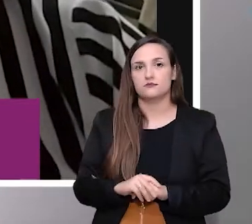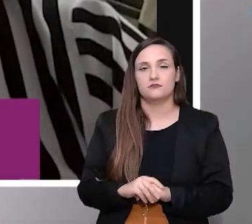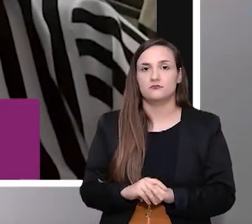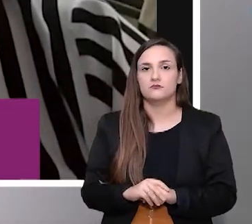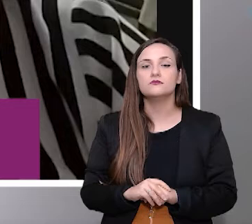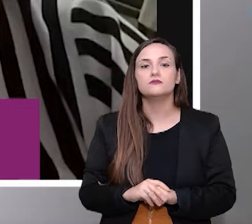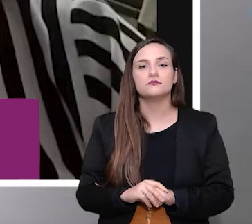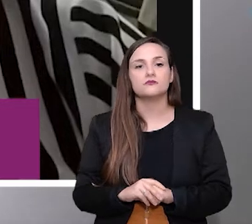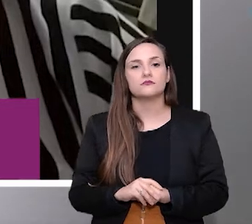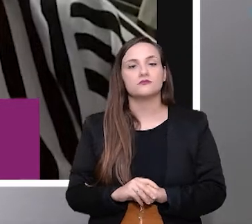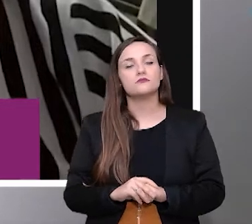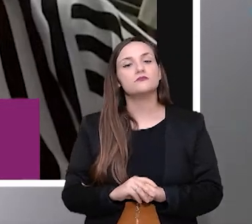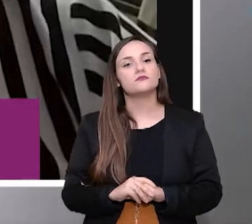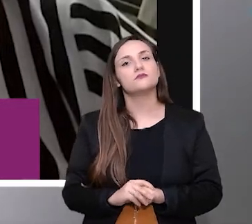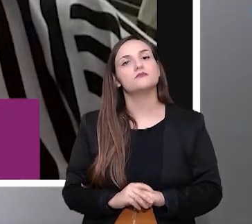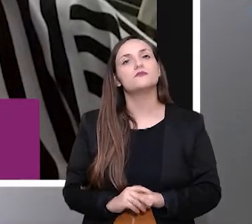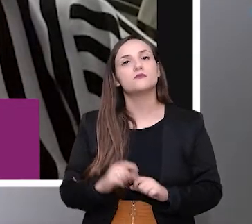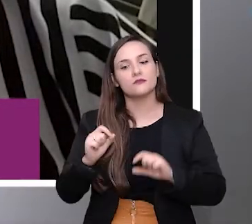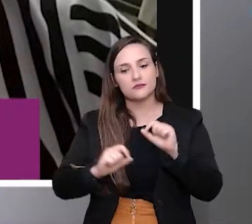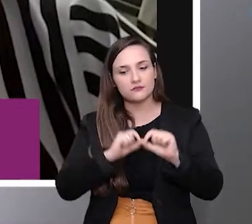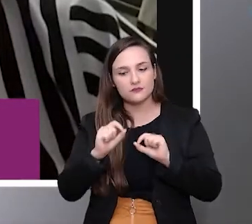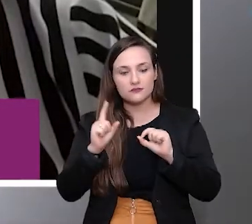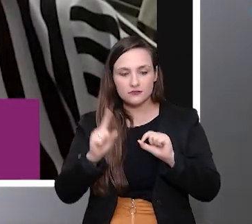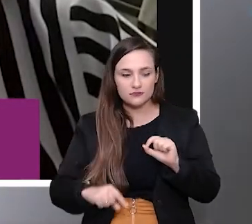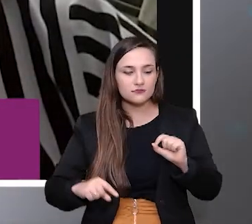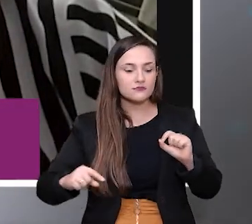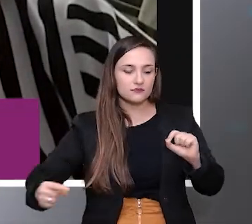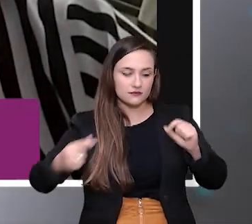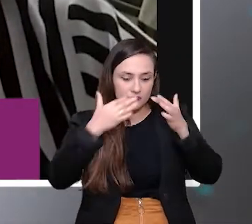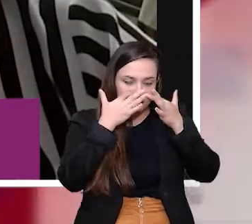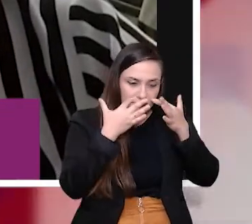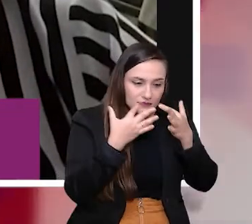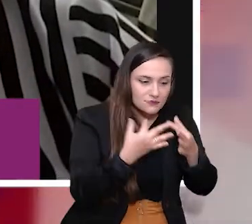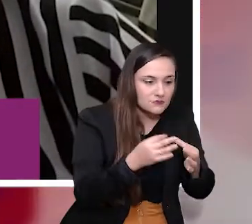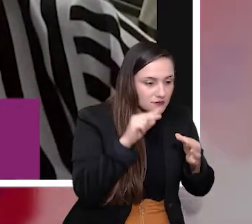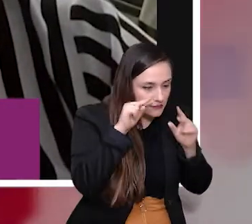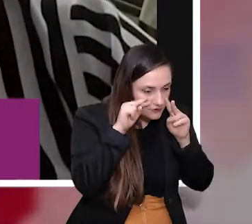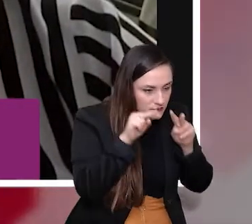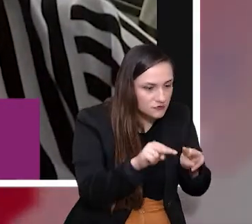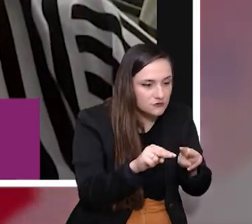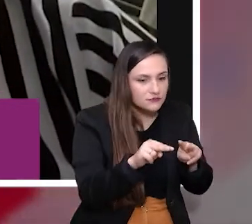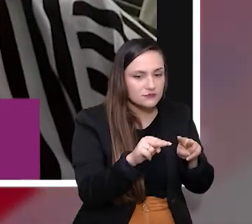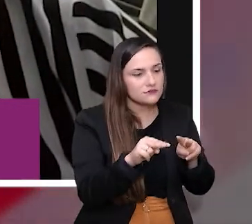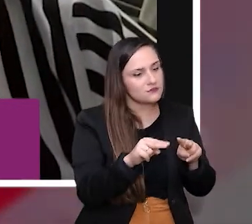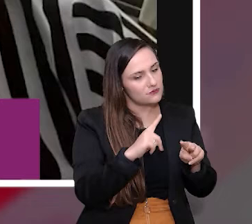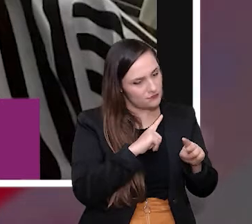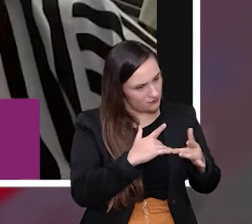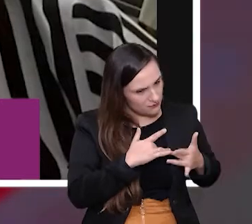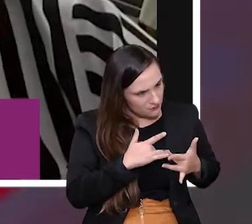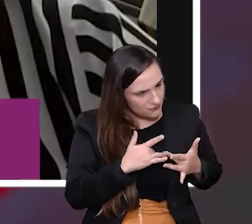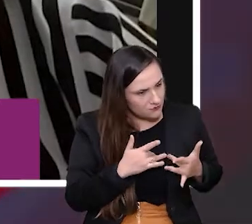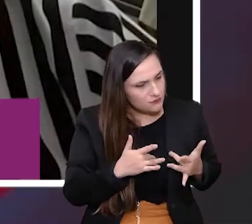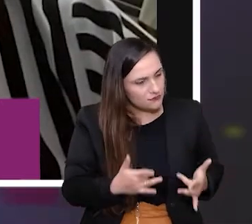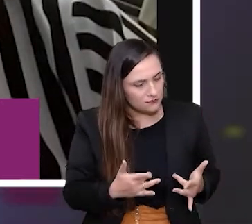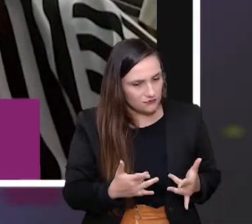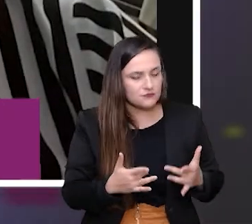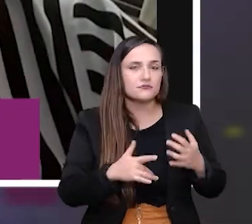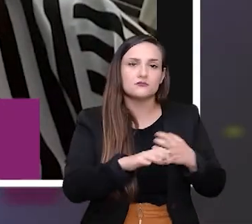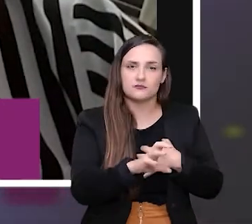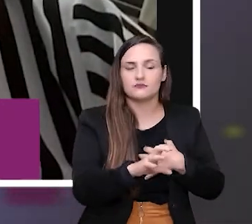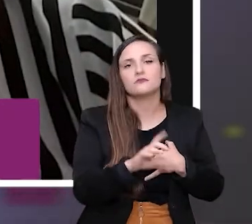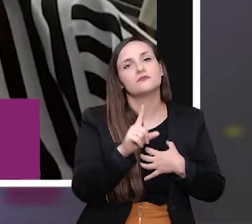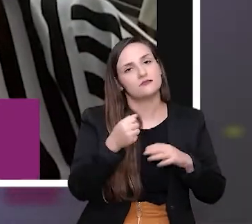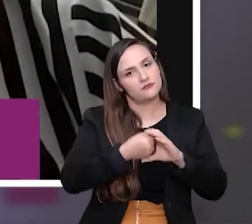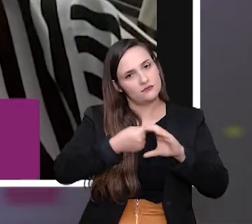mas também essa questão do comportamento, que nem eu falei, a capacidade de olhar para o outro, de ter compaixão, de